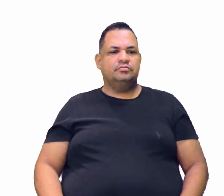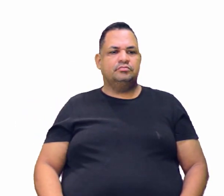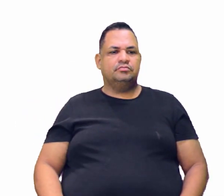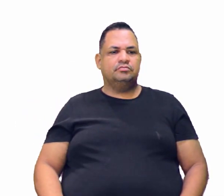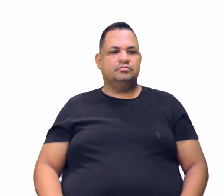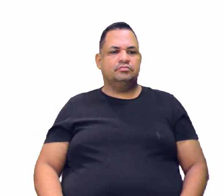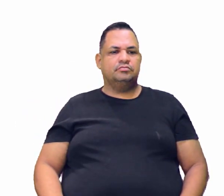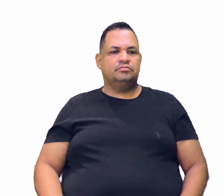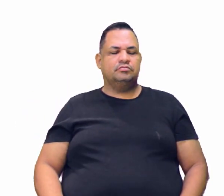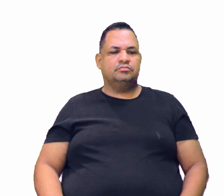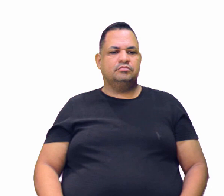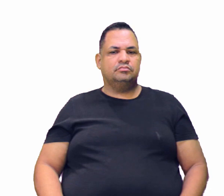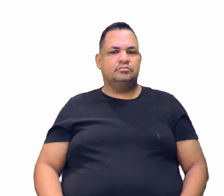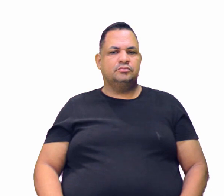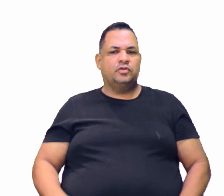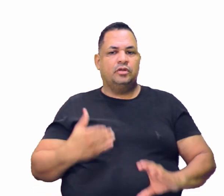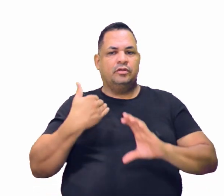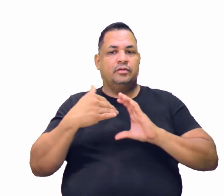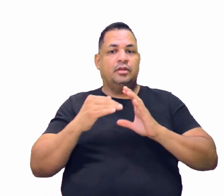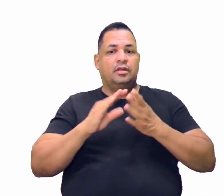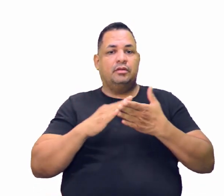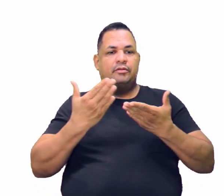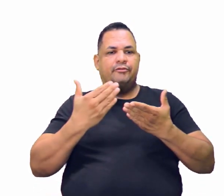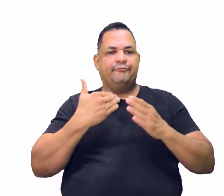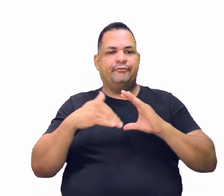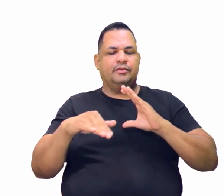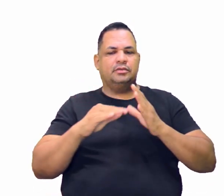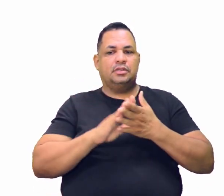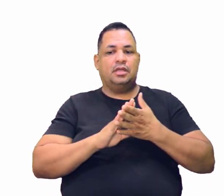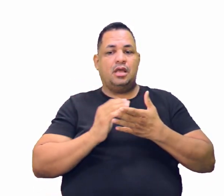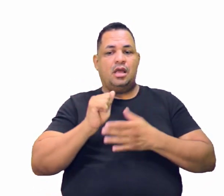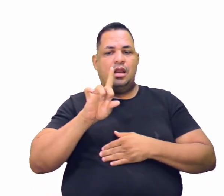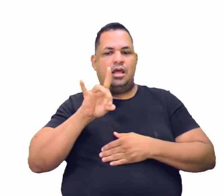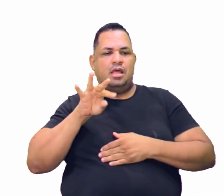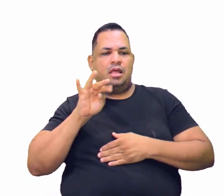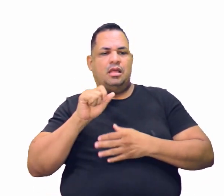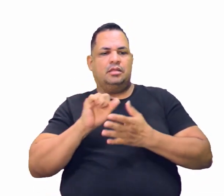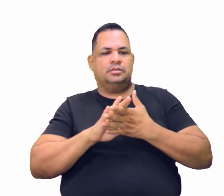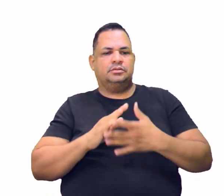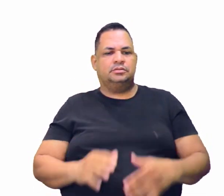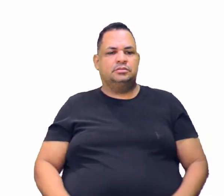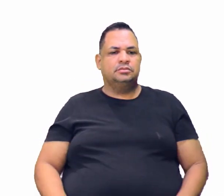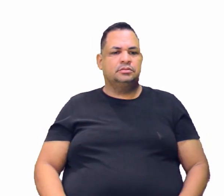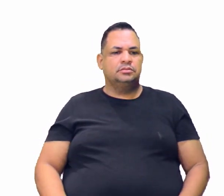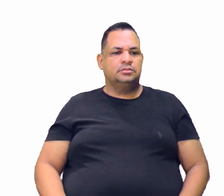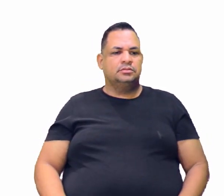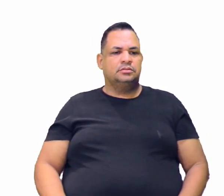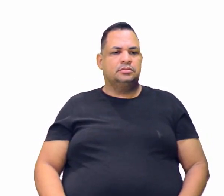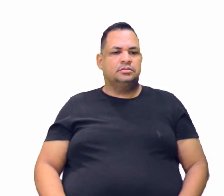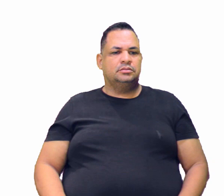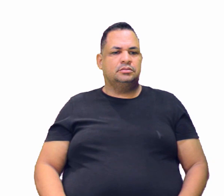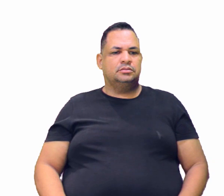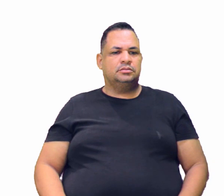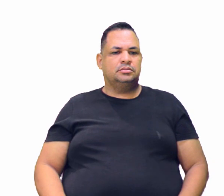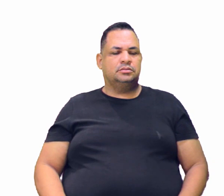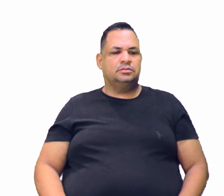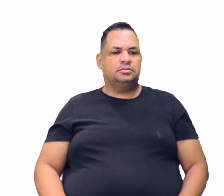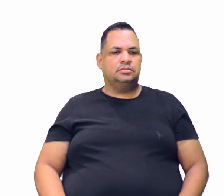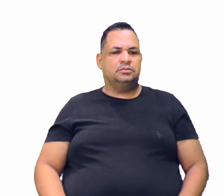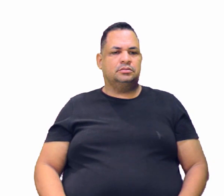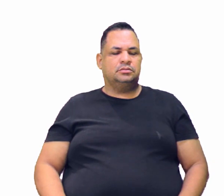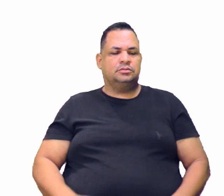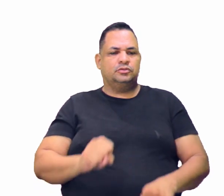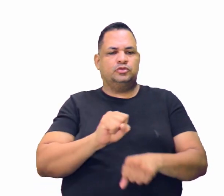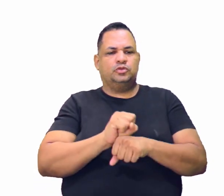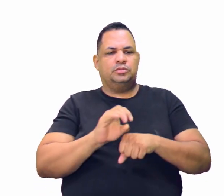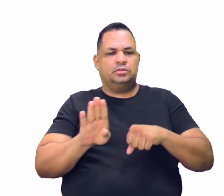alerta e foram dados 2 alertas. Então, esse alerta aqui está como nome mesmo normal. Então, aqui é